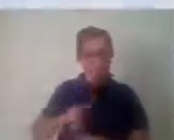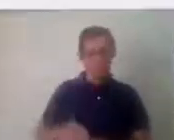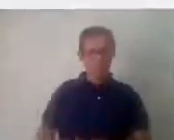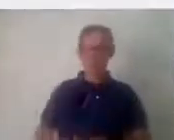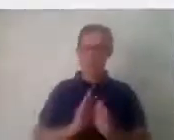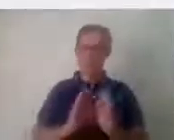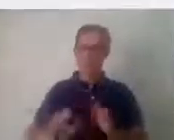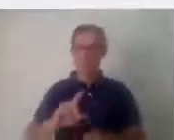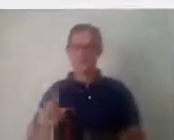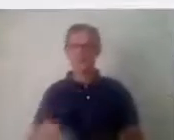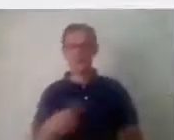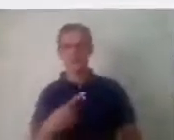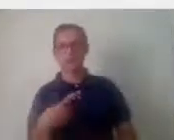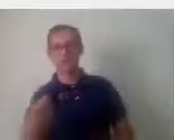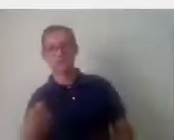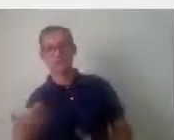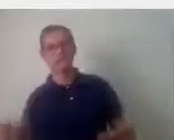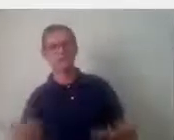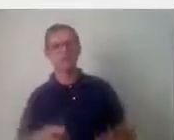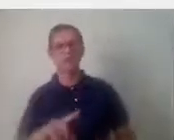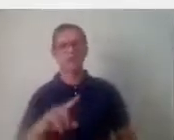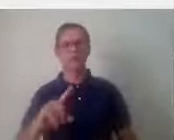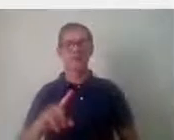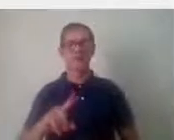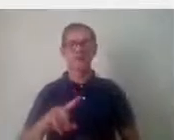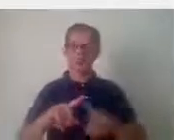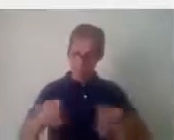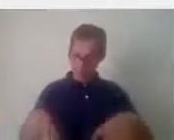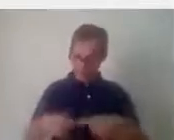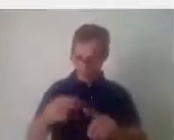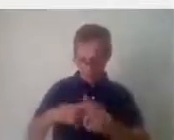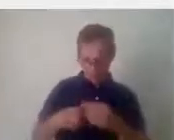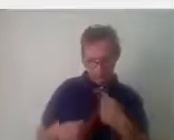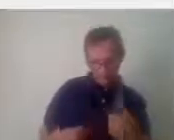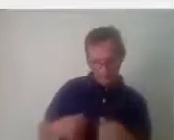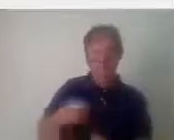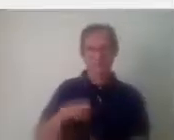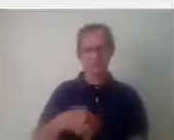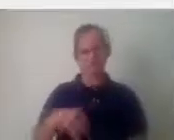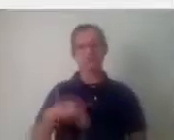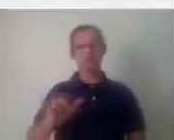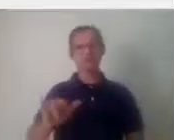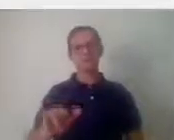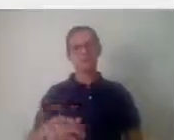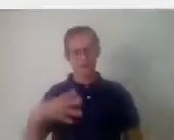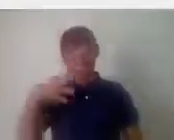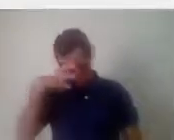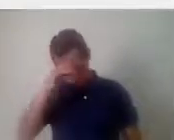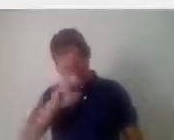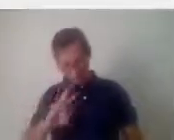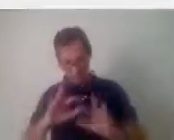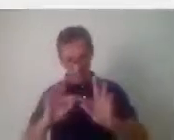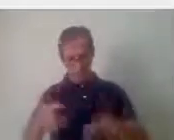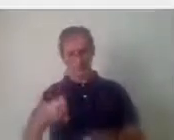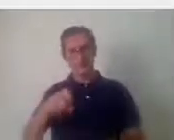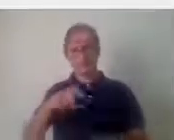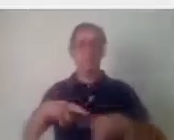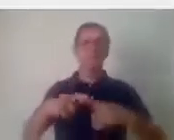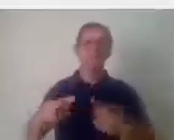de integração de cada uma delas. Ó, a região do tipo 1, quando eu tenho o y compreendido entre duas funções de